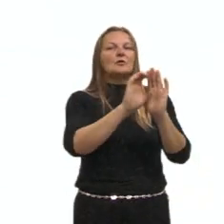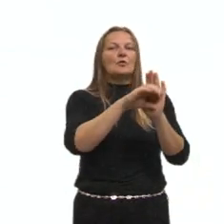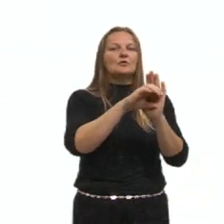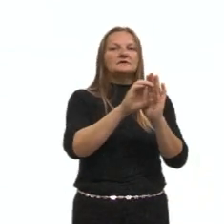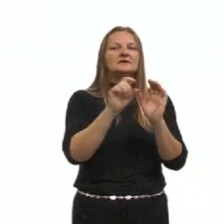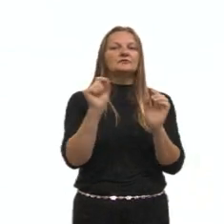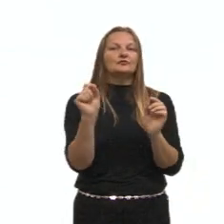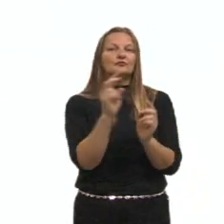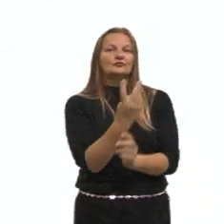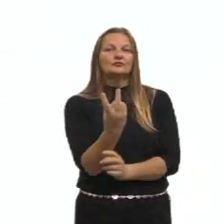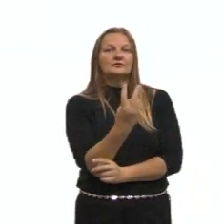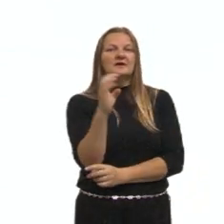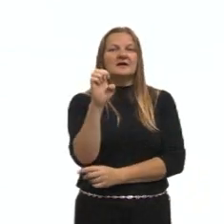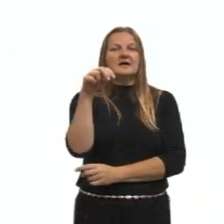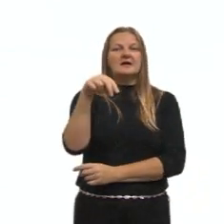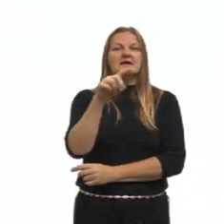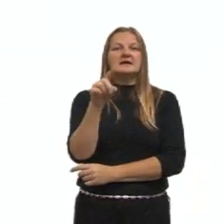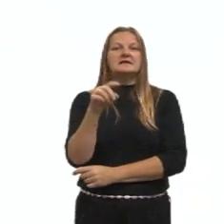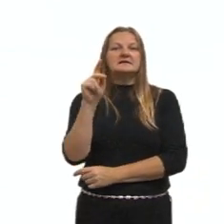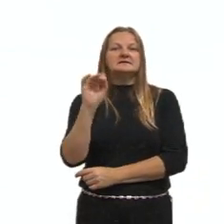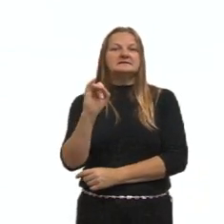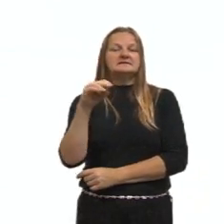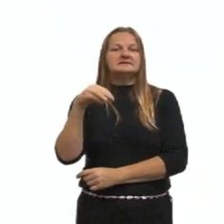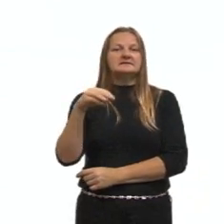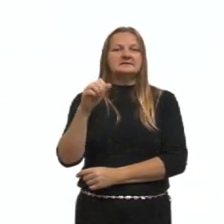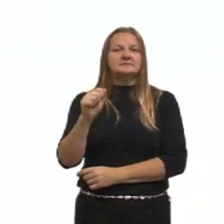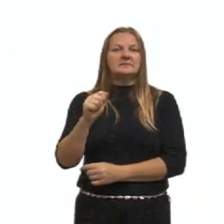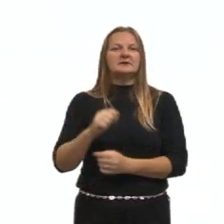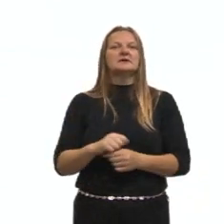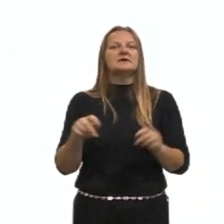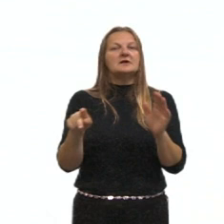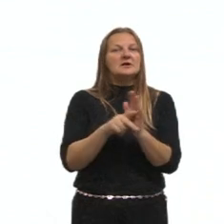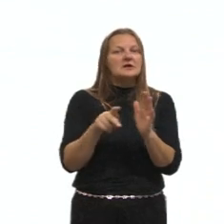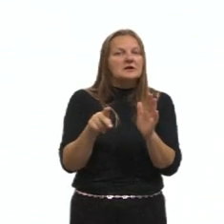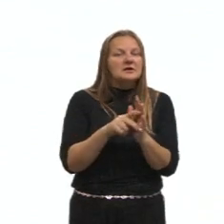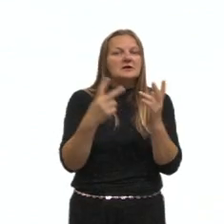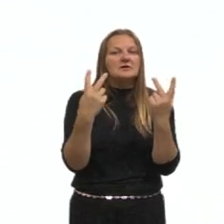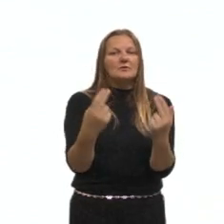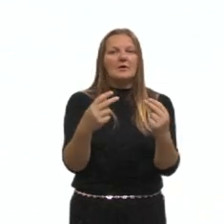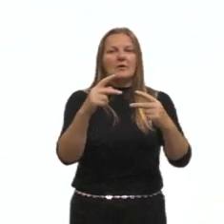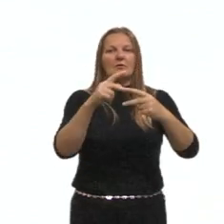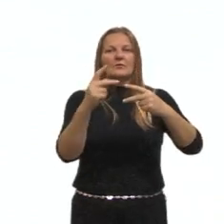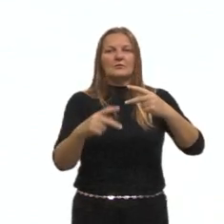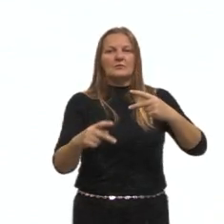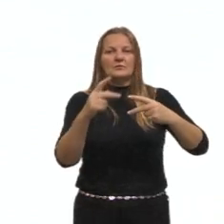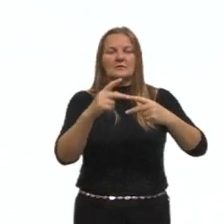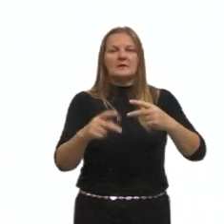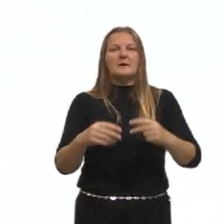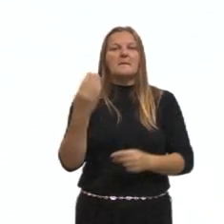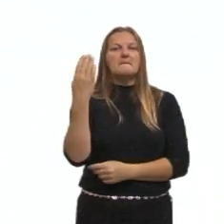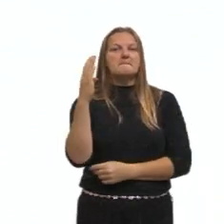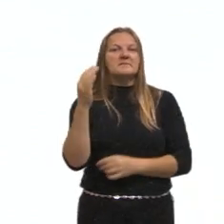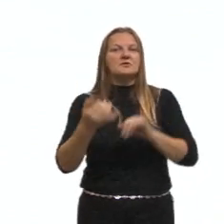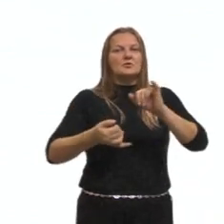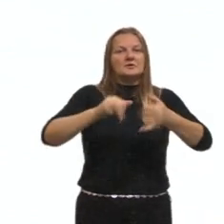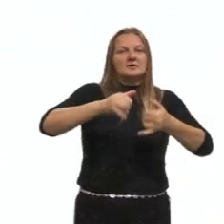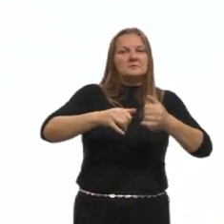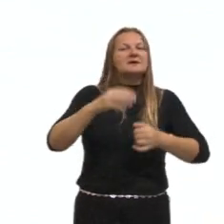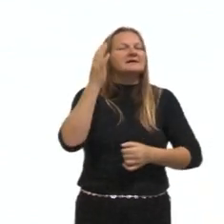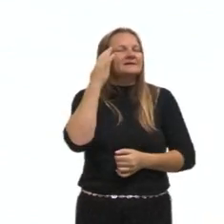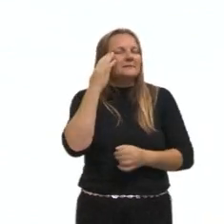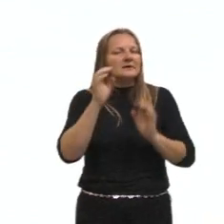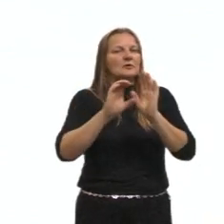enzimas então quando fala de macromolécula a química dos alimentos bioquímica preciso